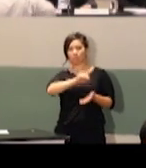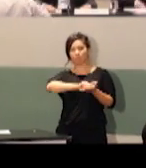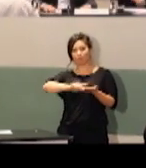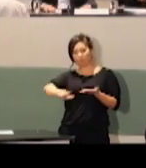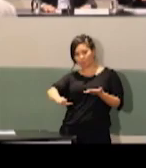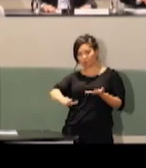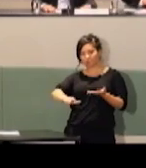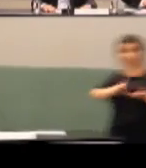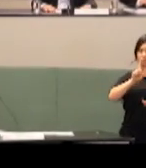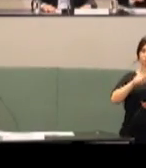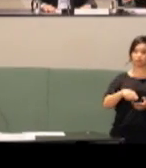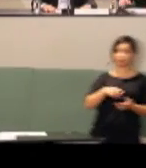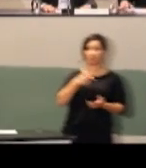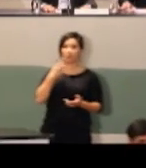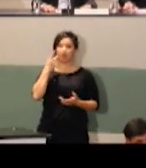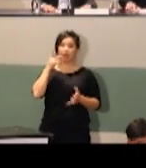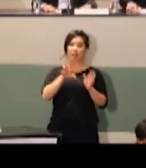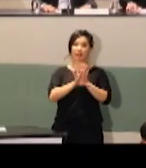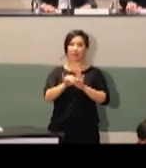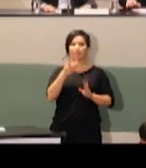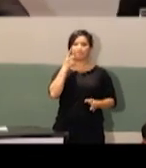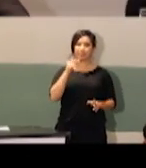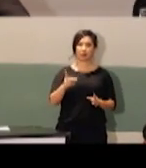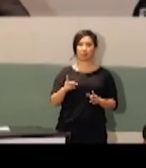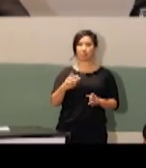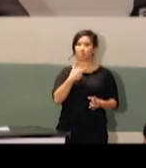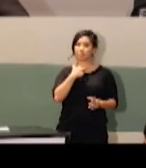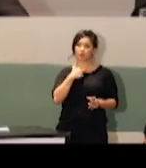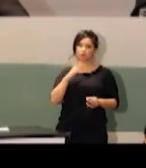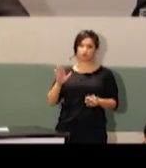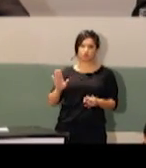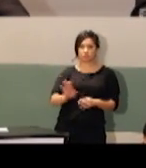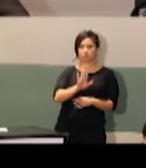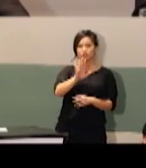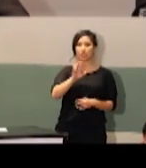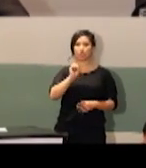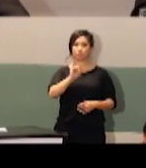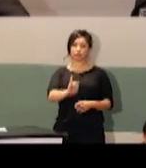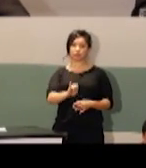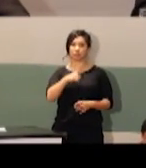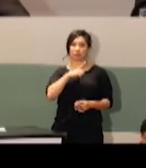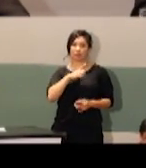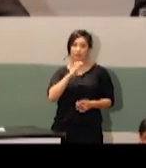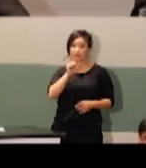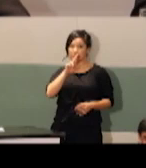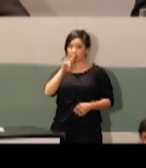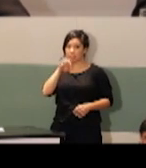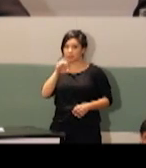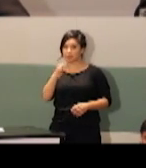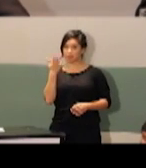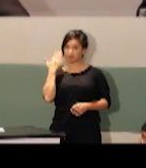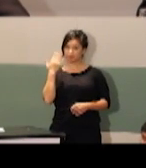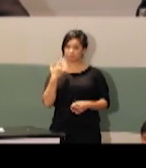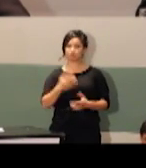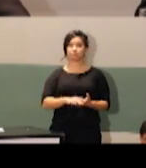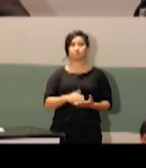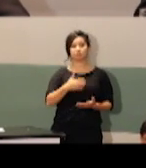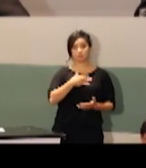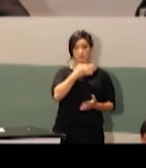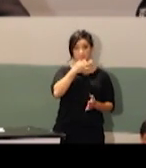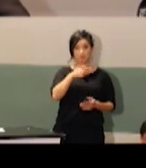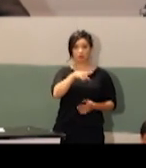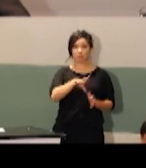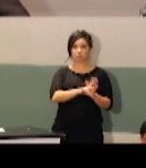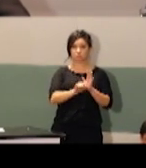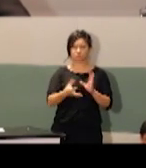uma conquista que contribui para melhorar a qualidade da política e dos políticos no nosso país.